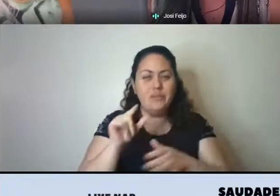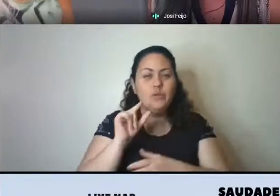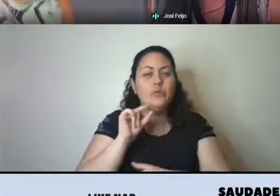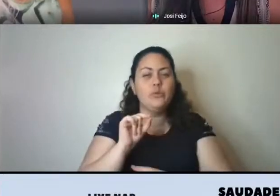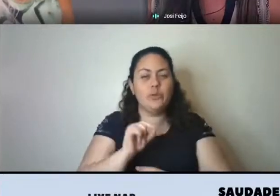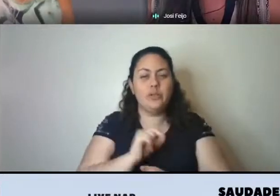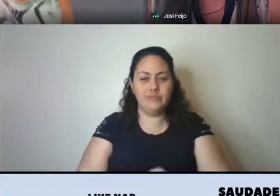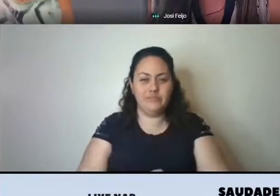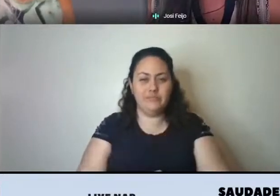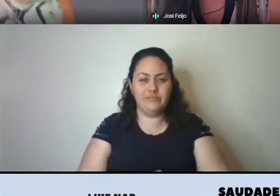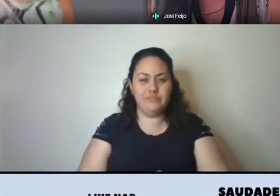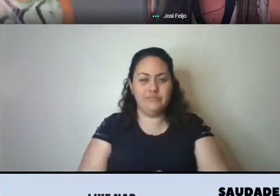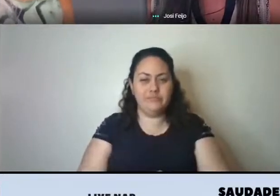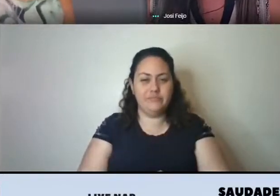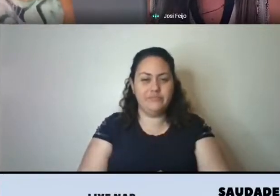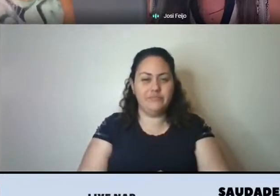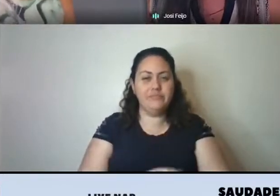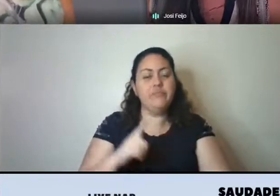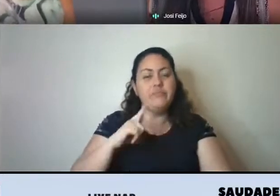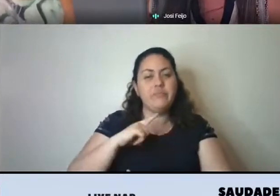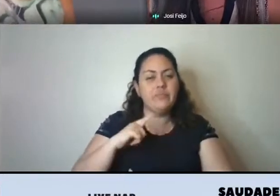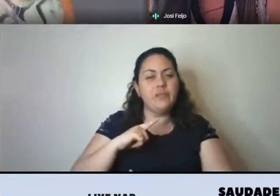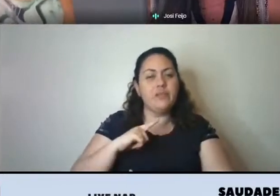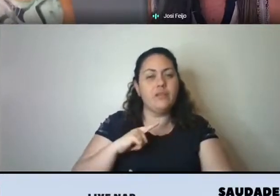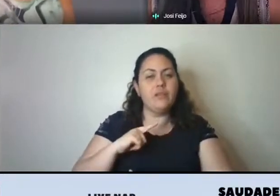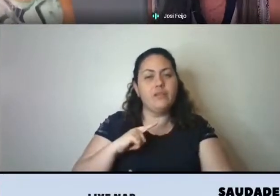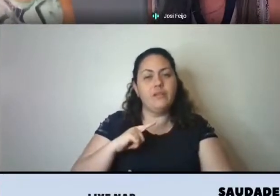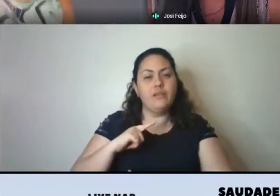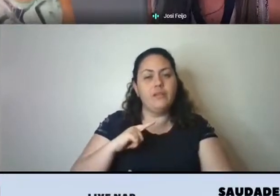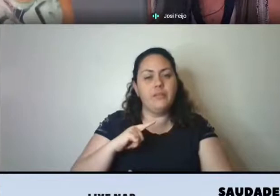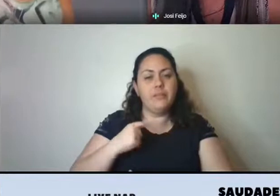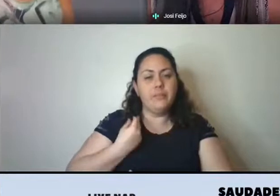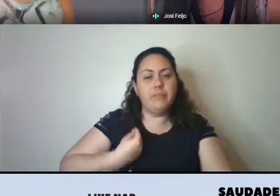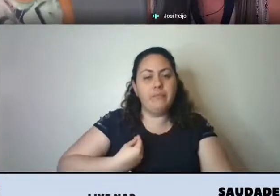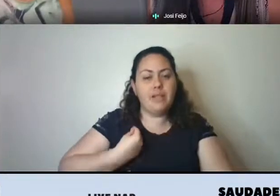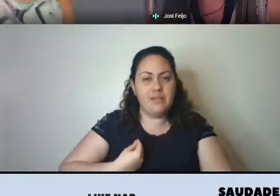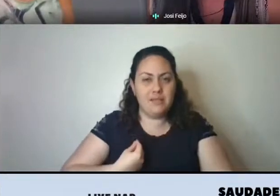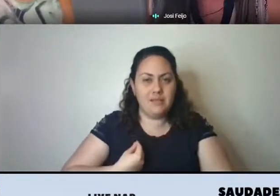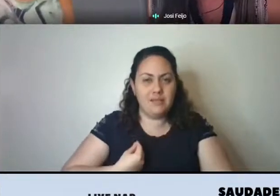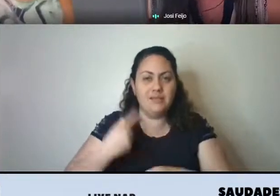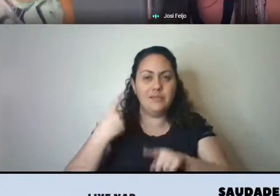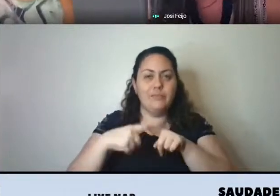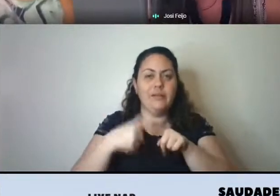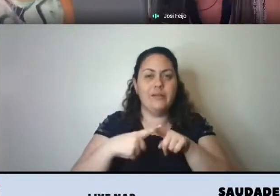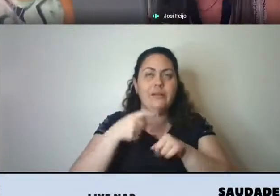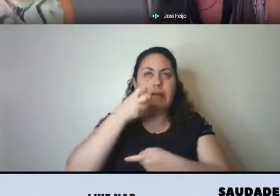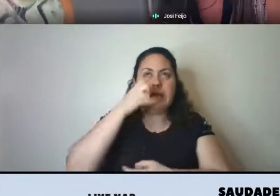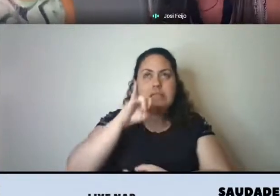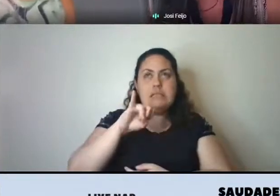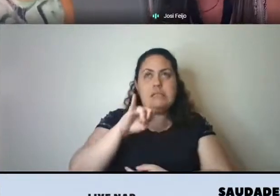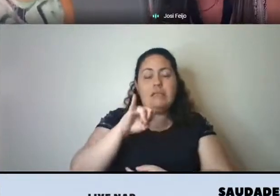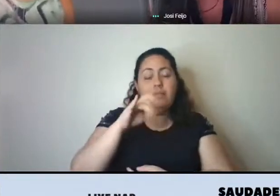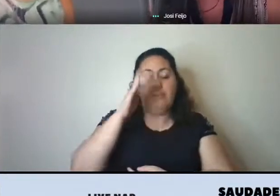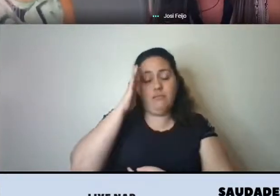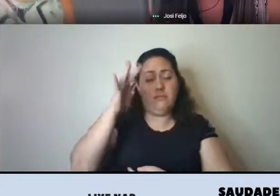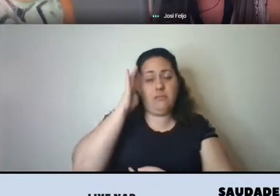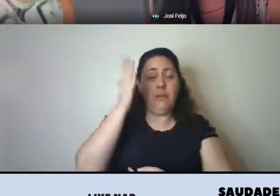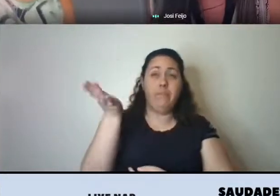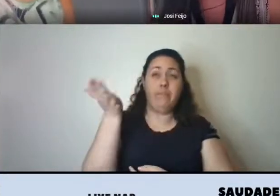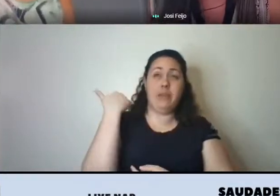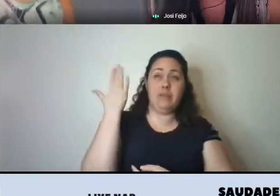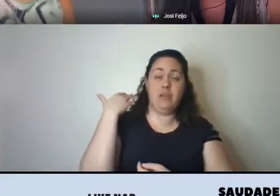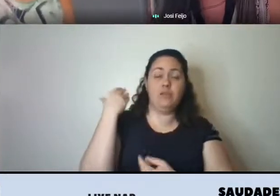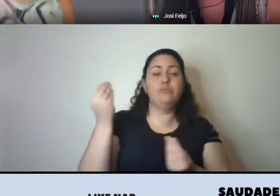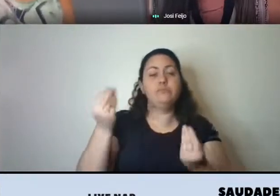no presente, né? Excesso de passado traz depressão, excesso de futuro traz ansiedade.